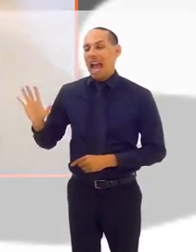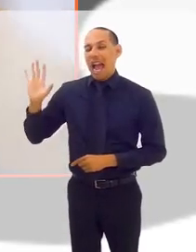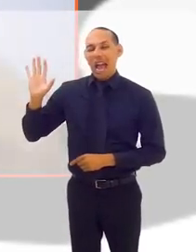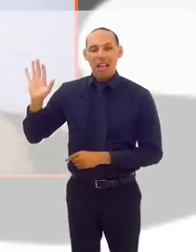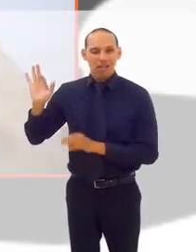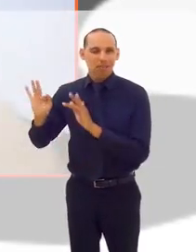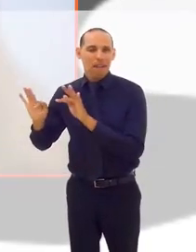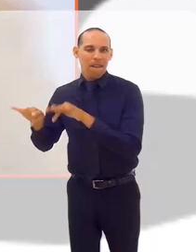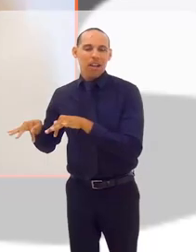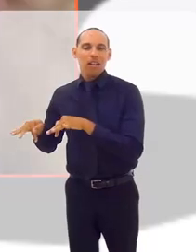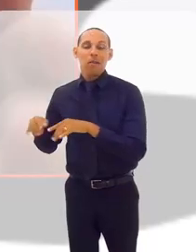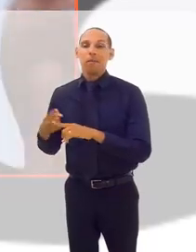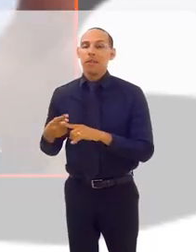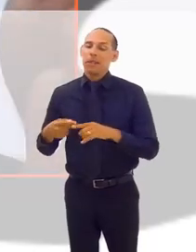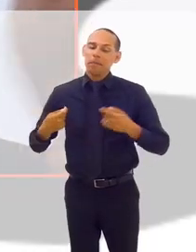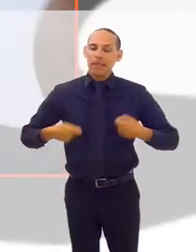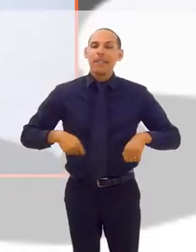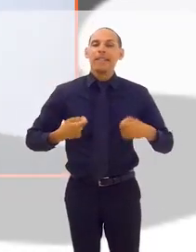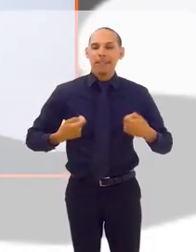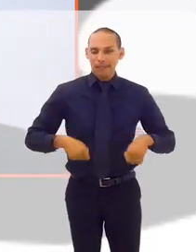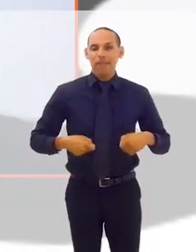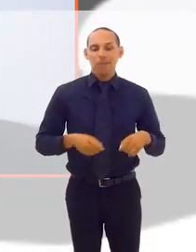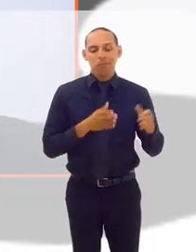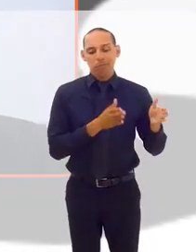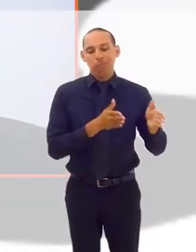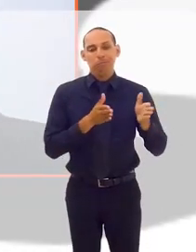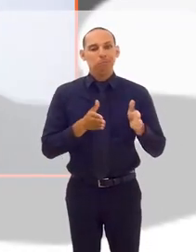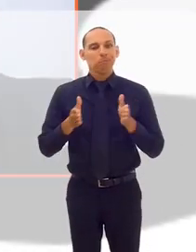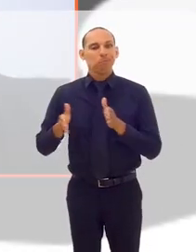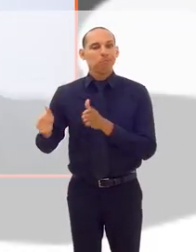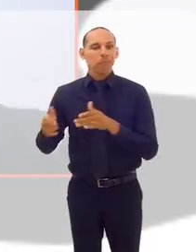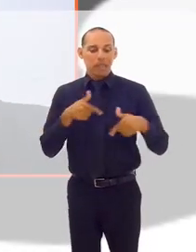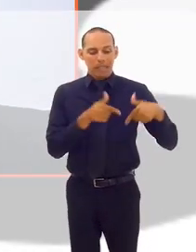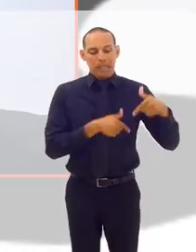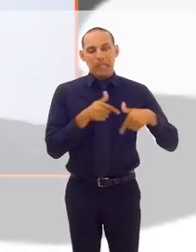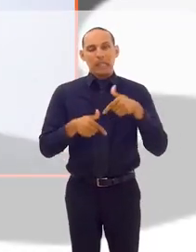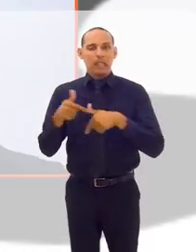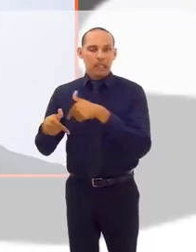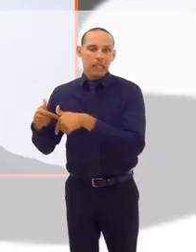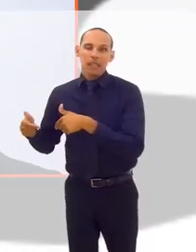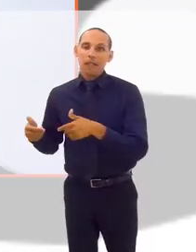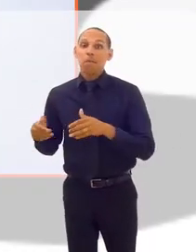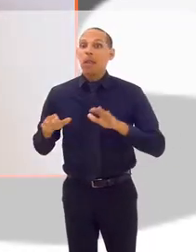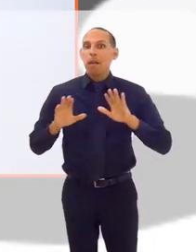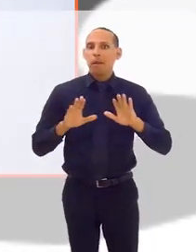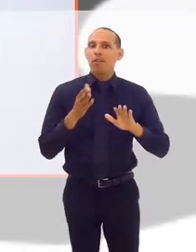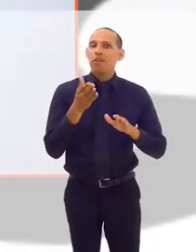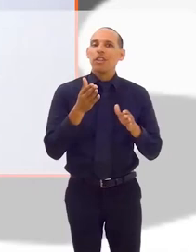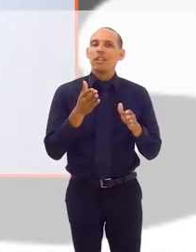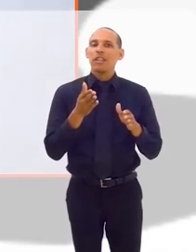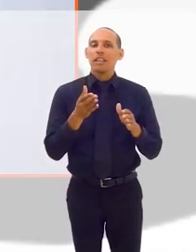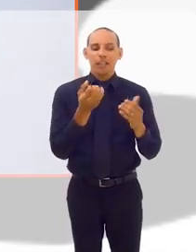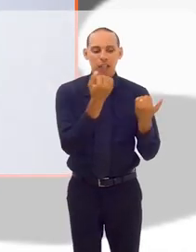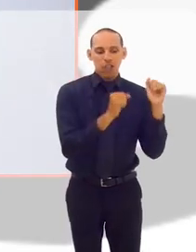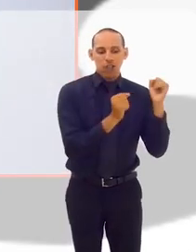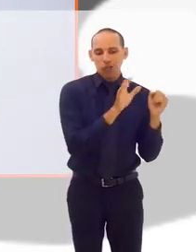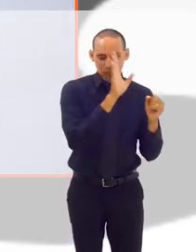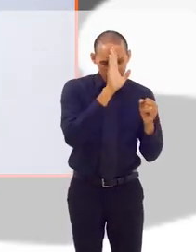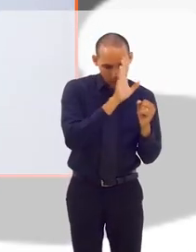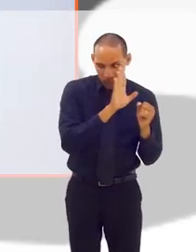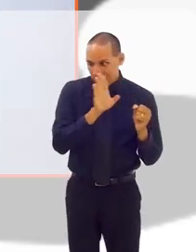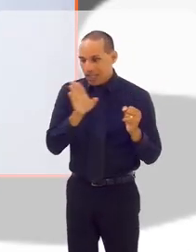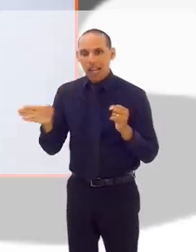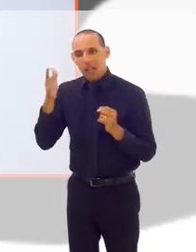absurdo, até por conta da necessidade de justificar todo o trabalho desenvolvido pela cadeia, mas quando você faz da